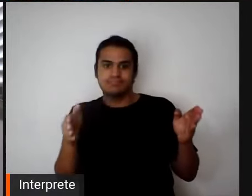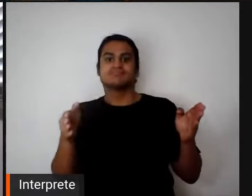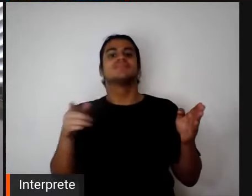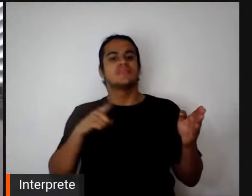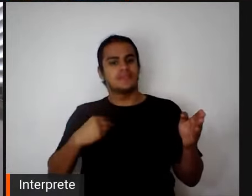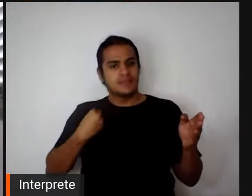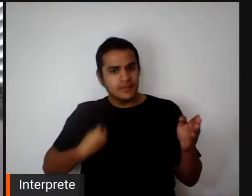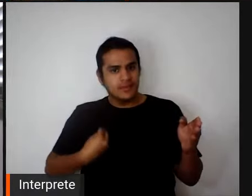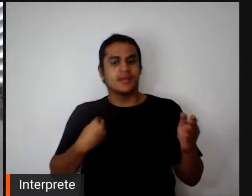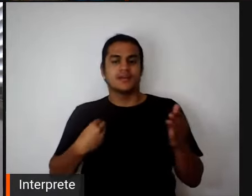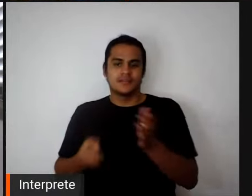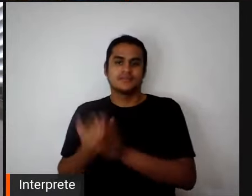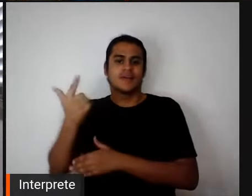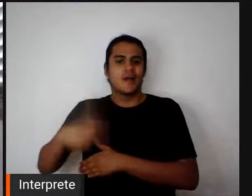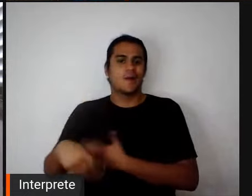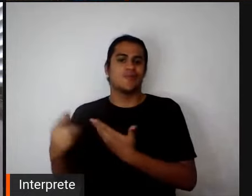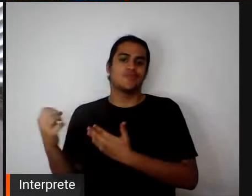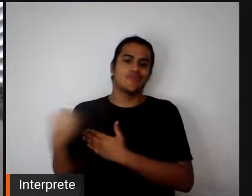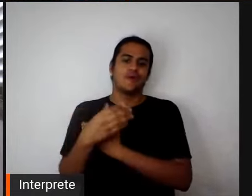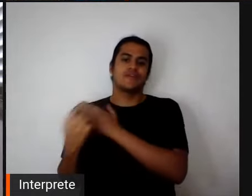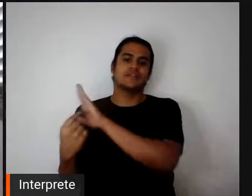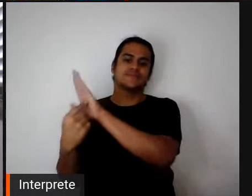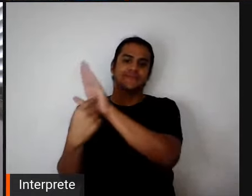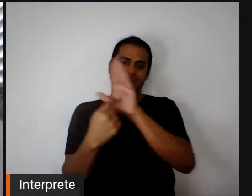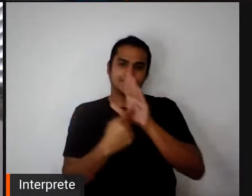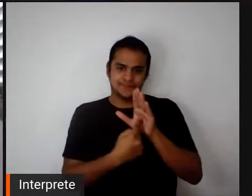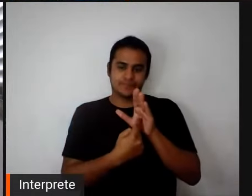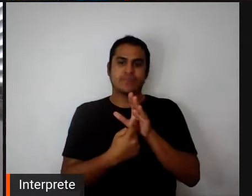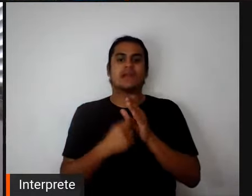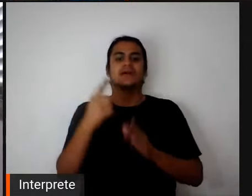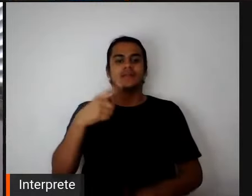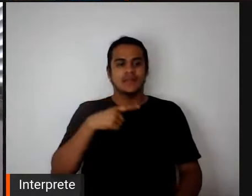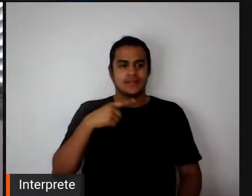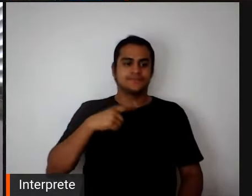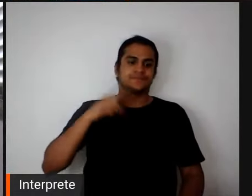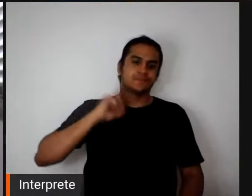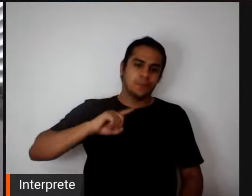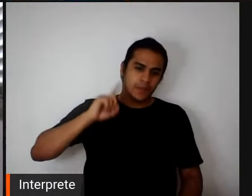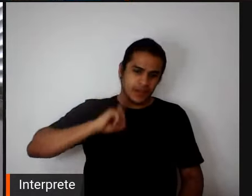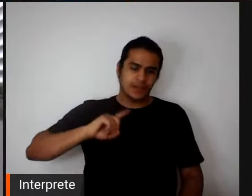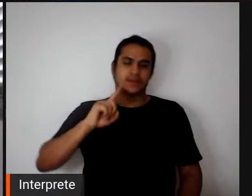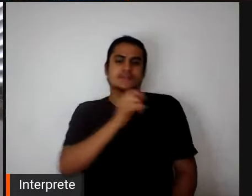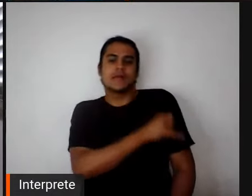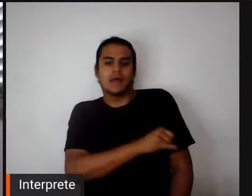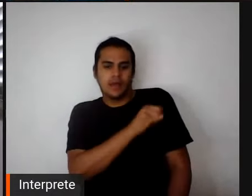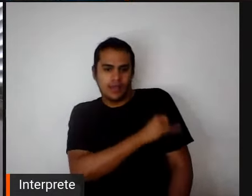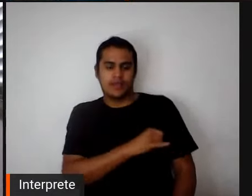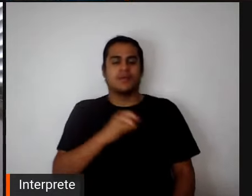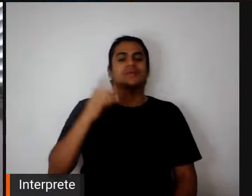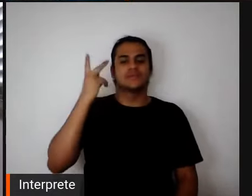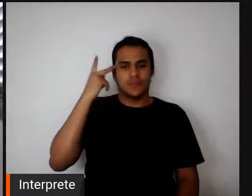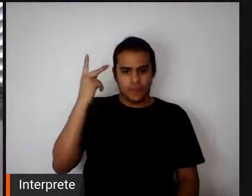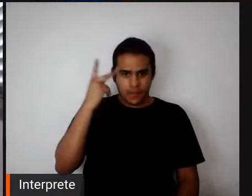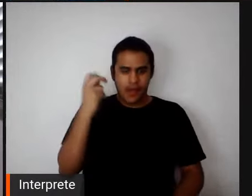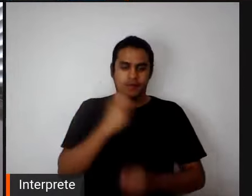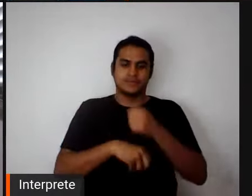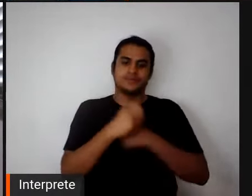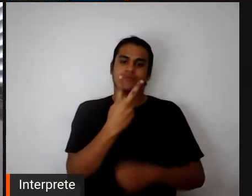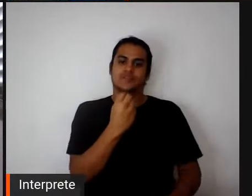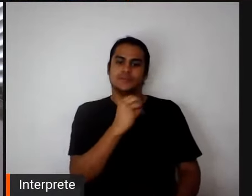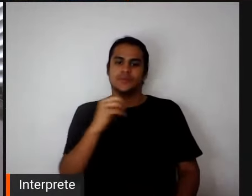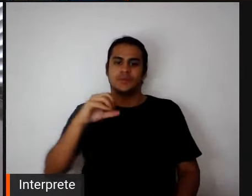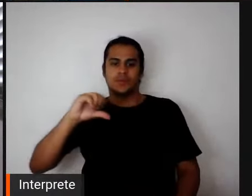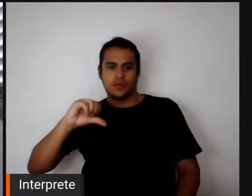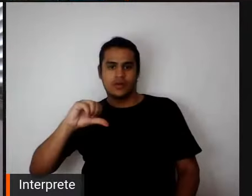no circuito do MS, né, em Poços, São Paulo e Rio de Janeiro, entre 2009 e 2010.